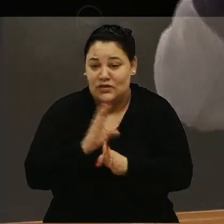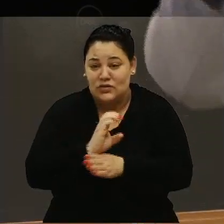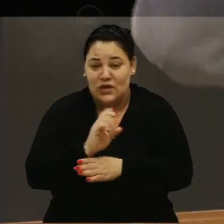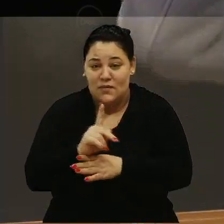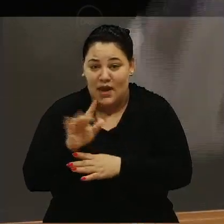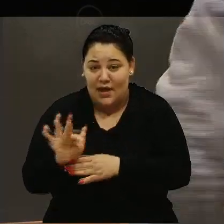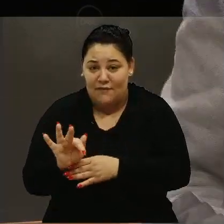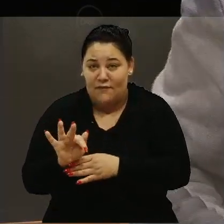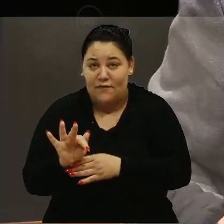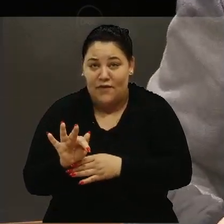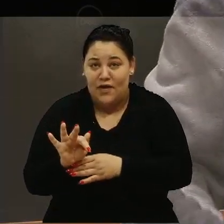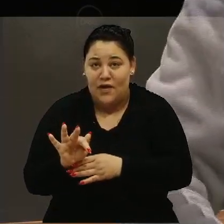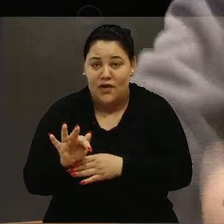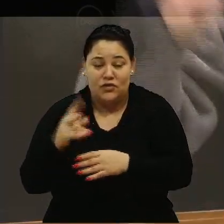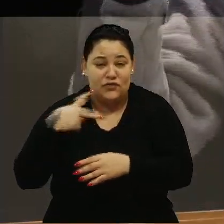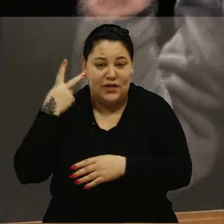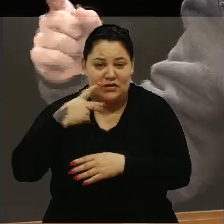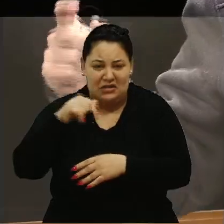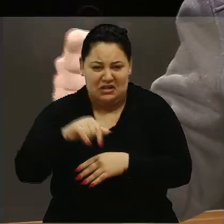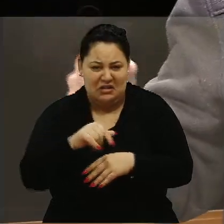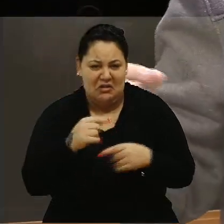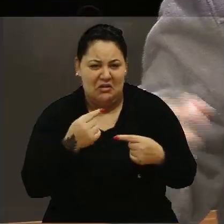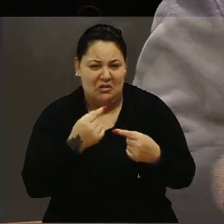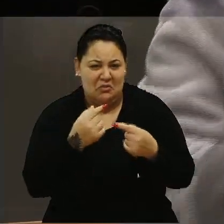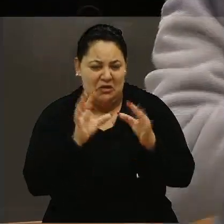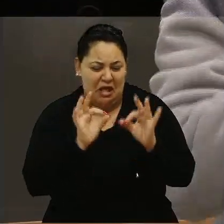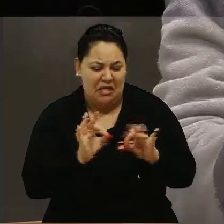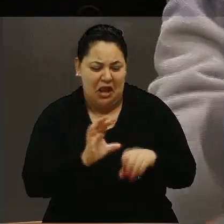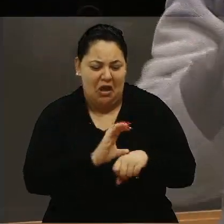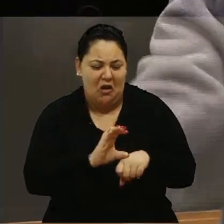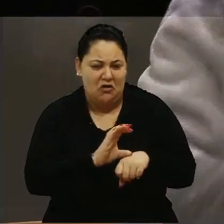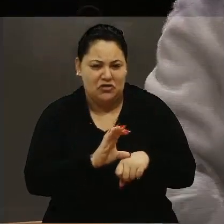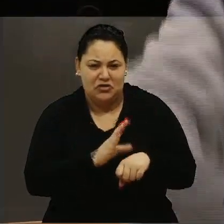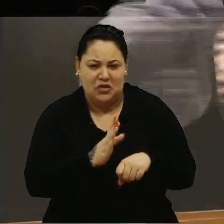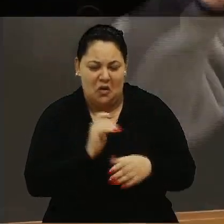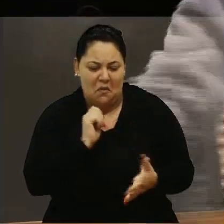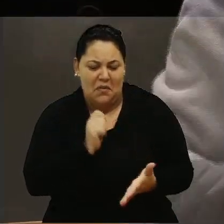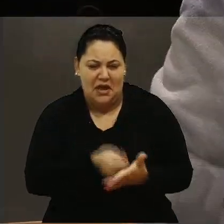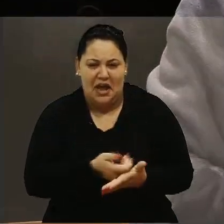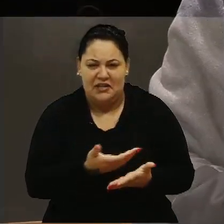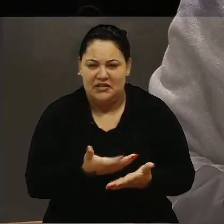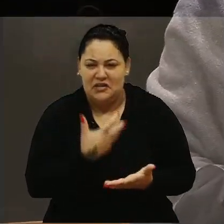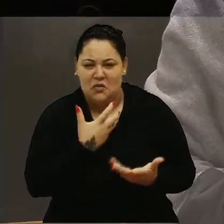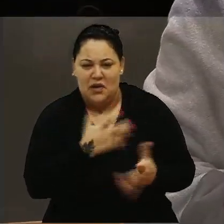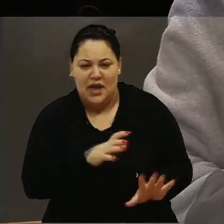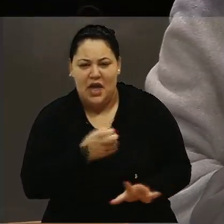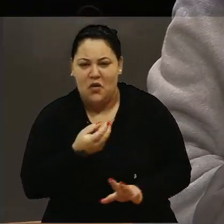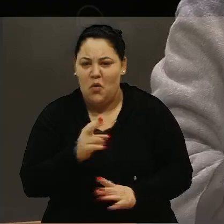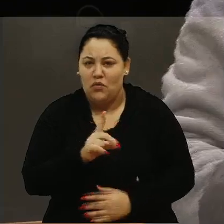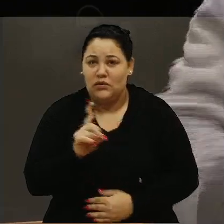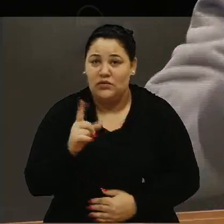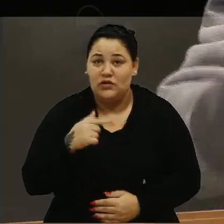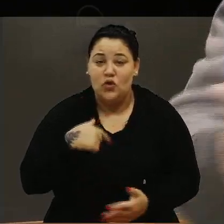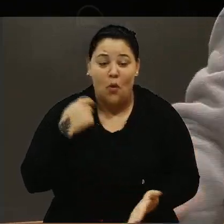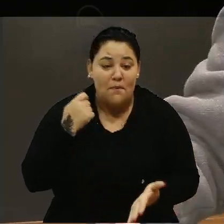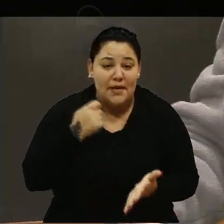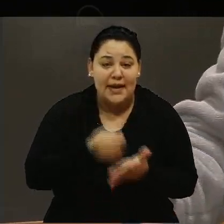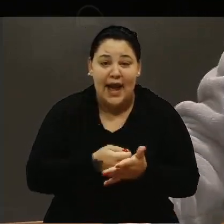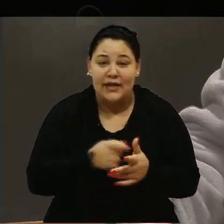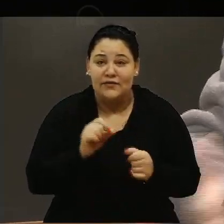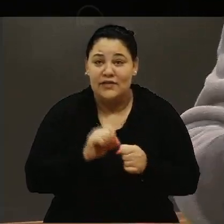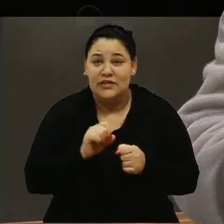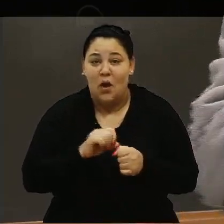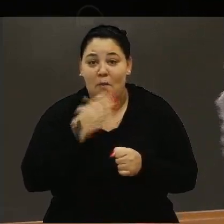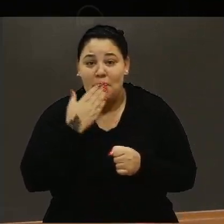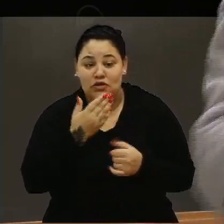por questão constitucional, obrigados, não é se eu quero ou não quero, sou obrigado a fiscalizar o município, tinha que fazer um pedido de